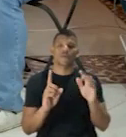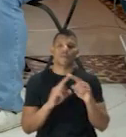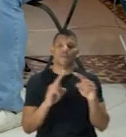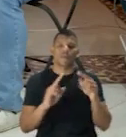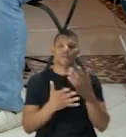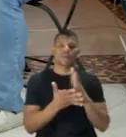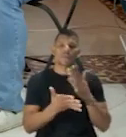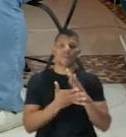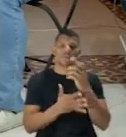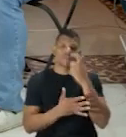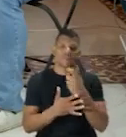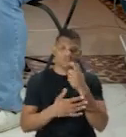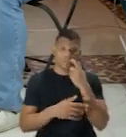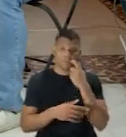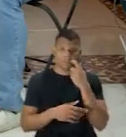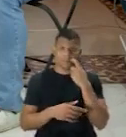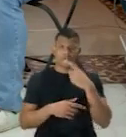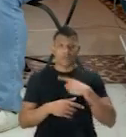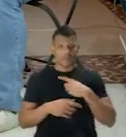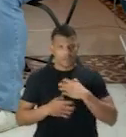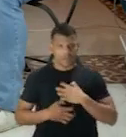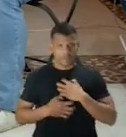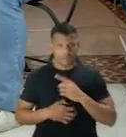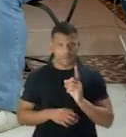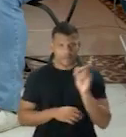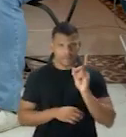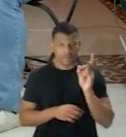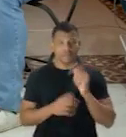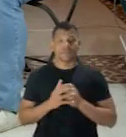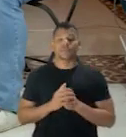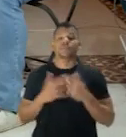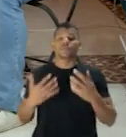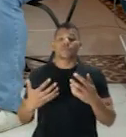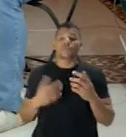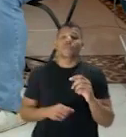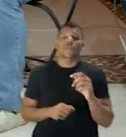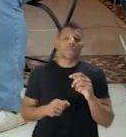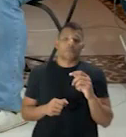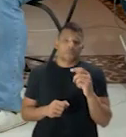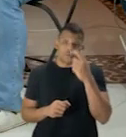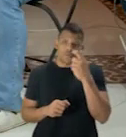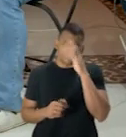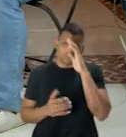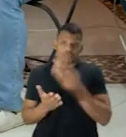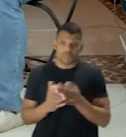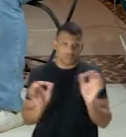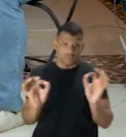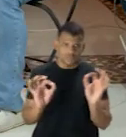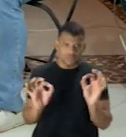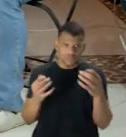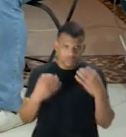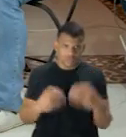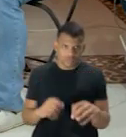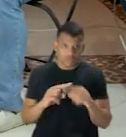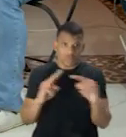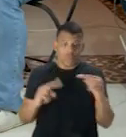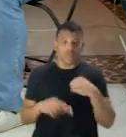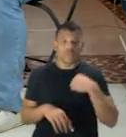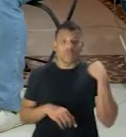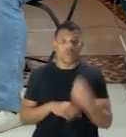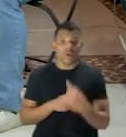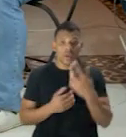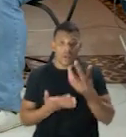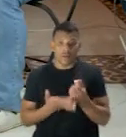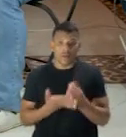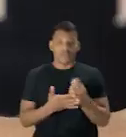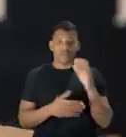homenagear sem ter nada a ver comigo. Ele tinha uma bronca disso, né? Aí eu, evidentemente, não levei muito a sério aquilo. Mas nós